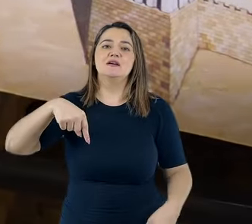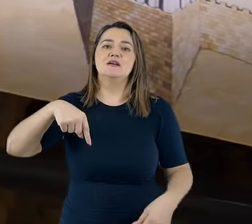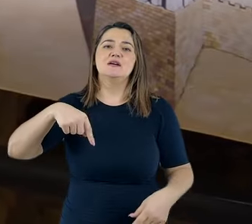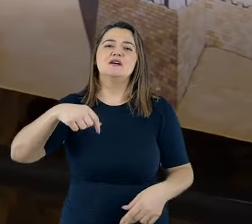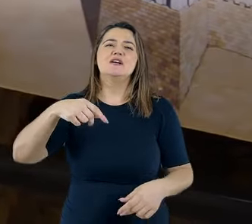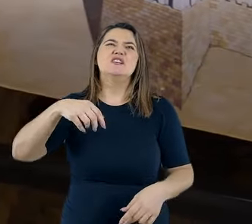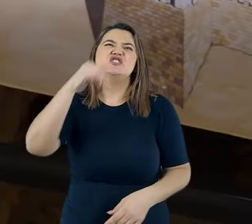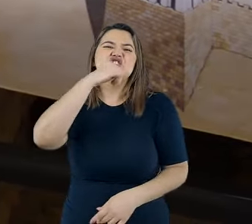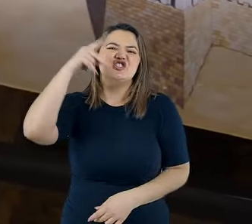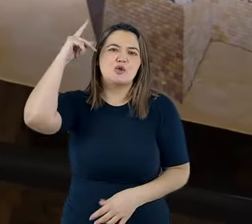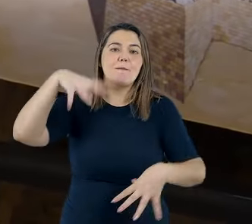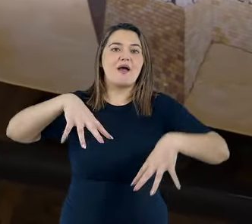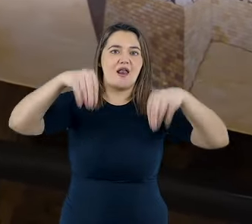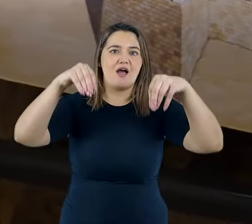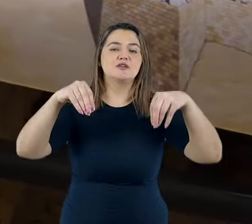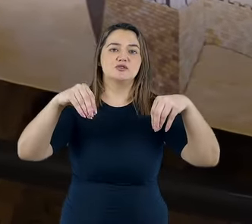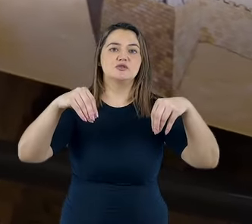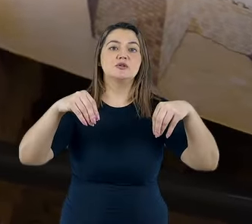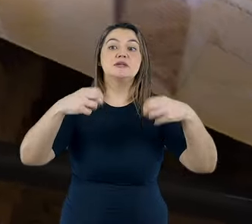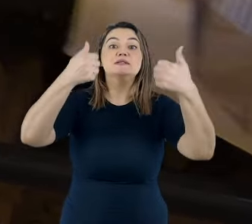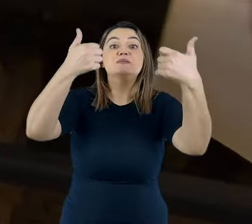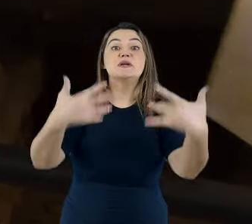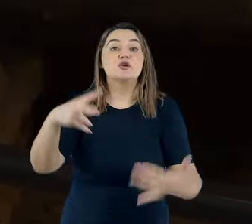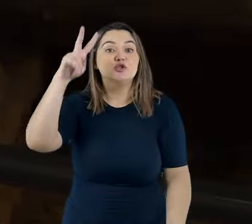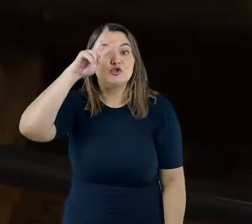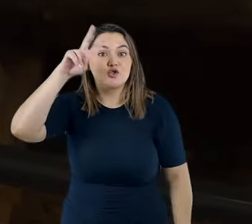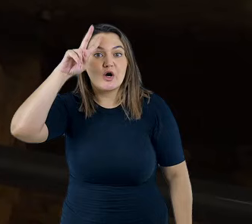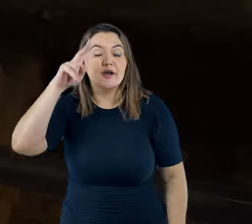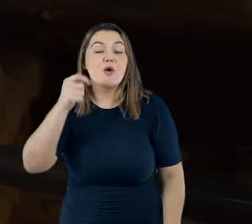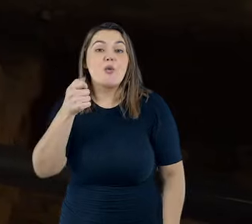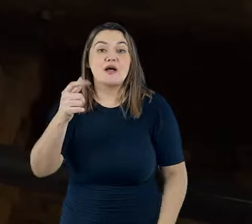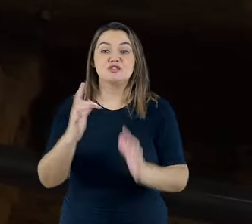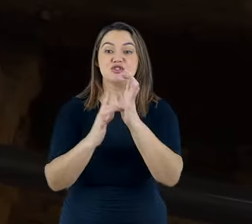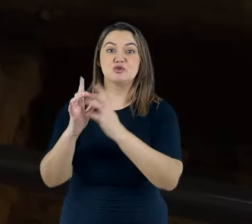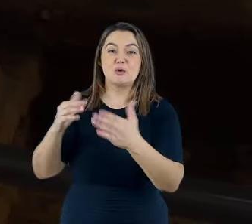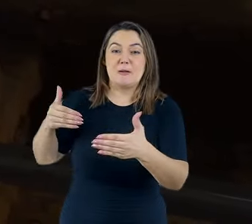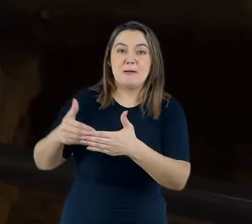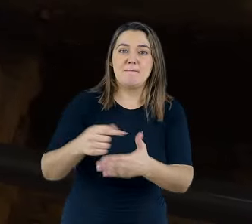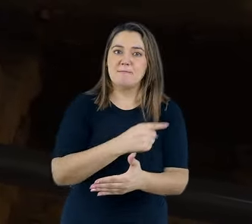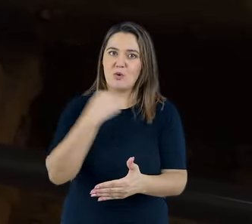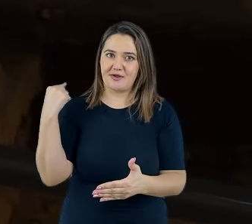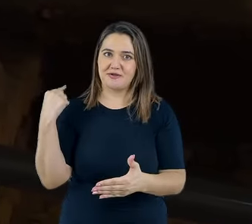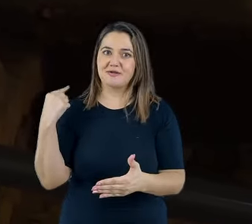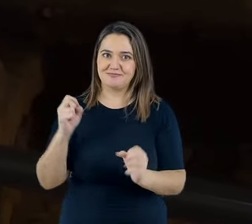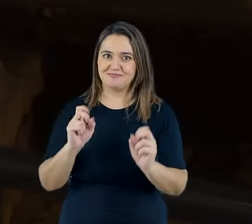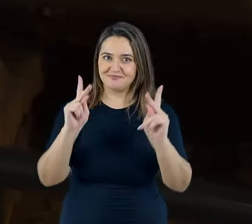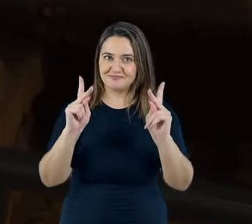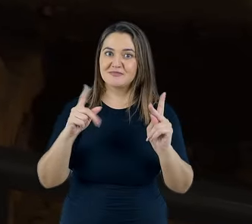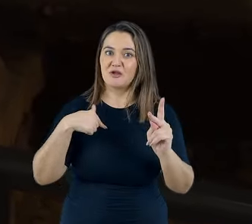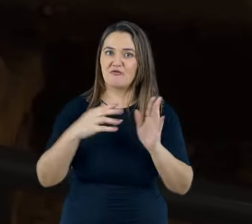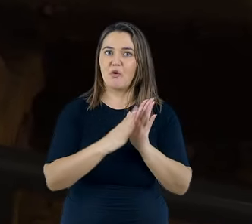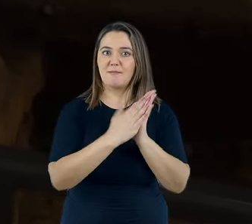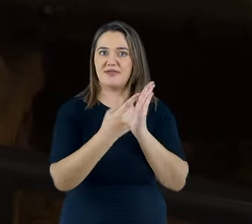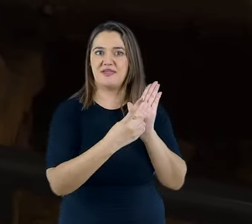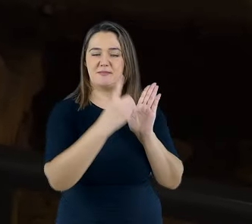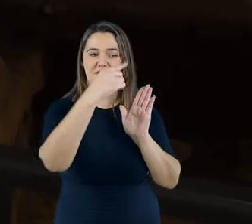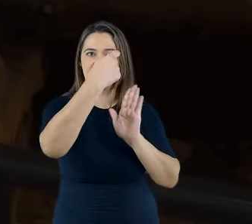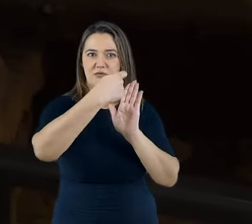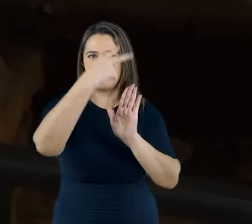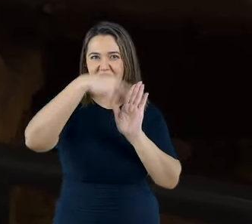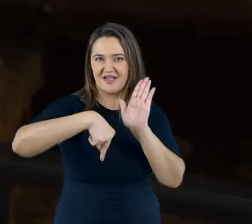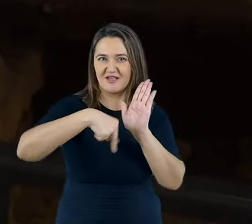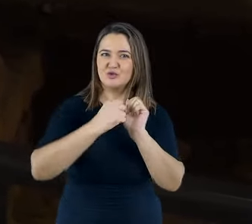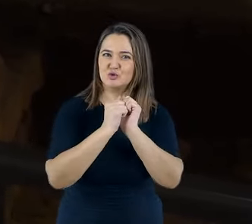das ruínas do antigo Palácio de Herodes, contando a história dos últimos dias do ministério de Cristo aqui na Terra. Tá bem? Vou abrir a Bíblia,